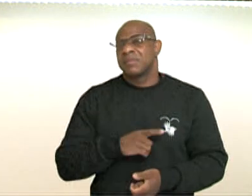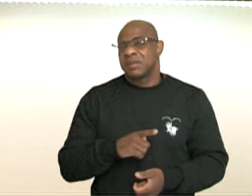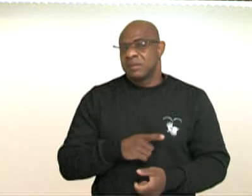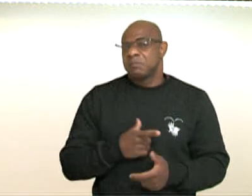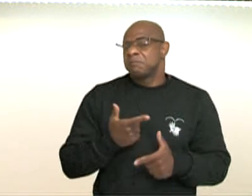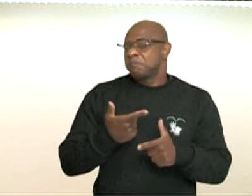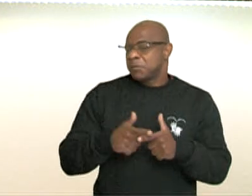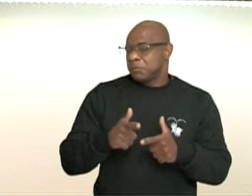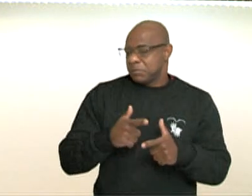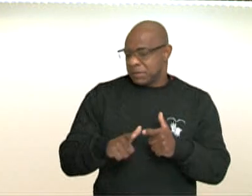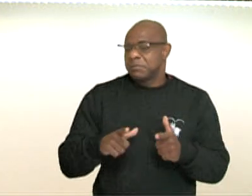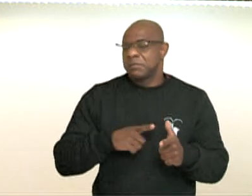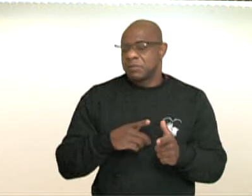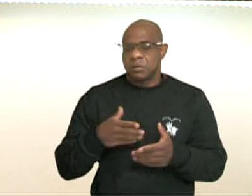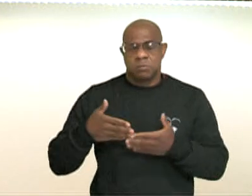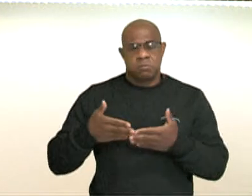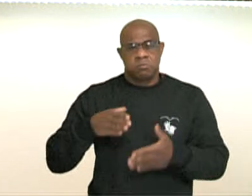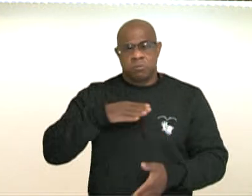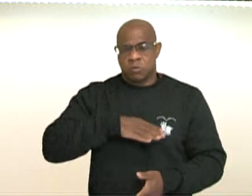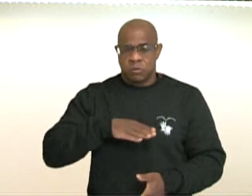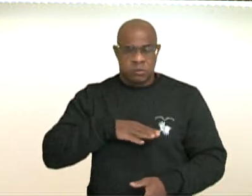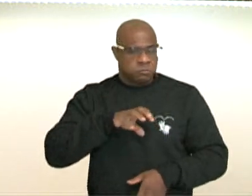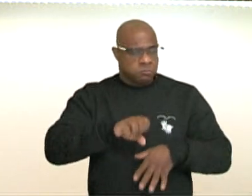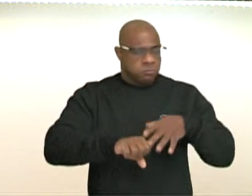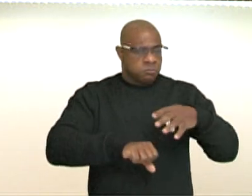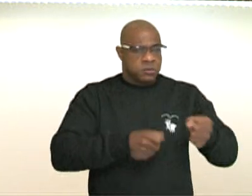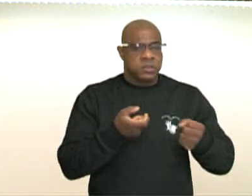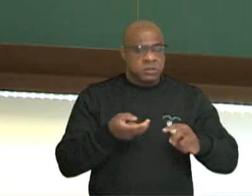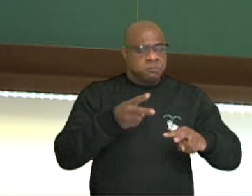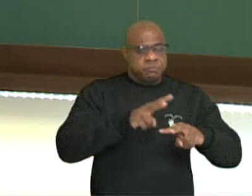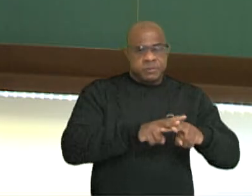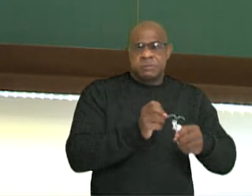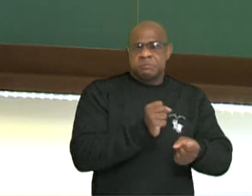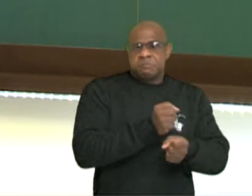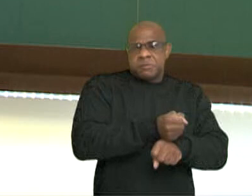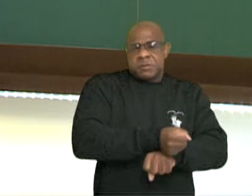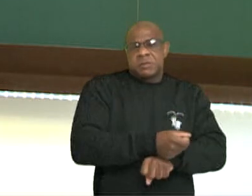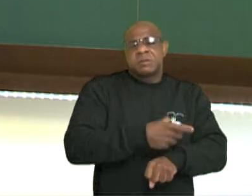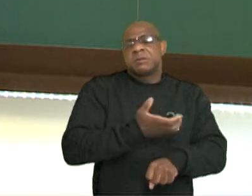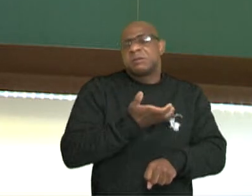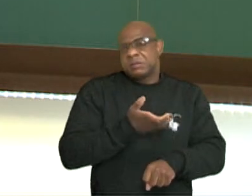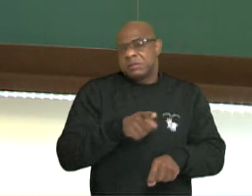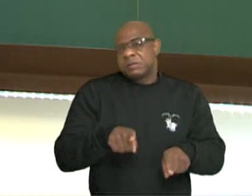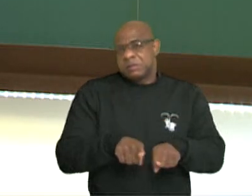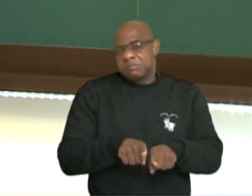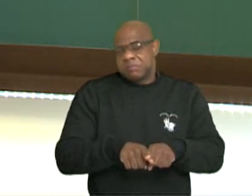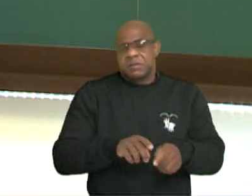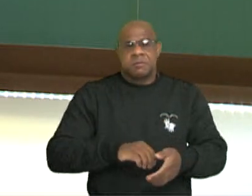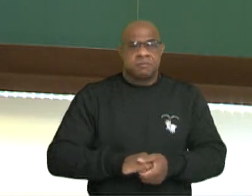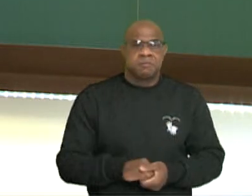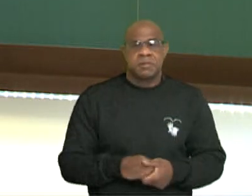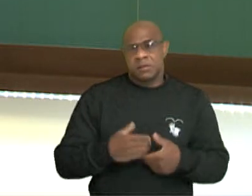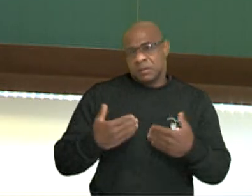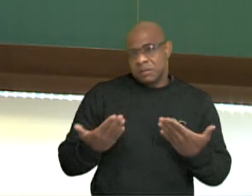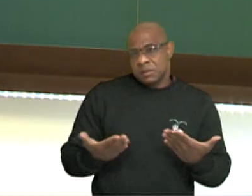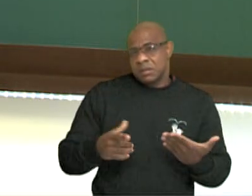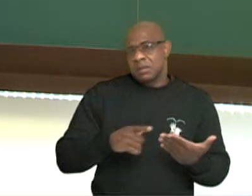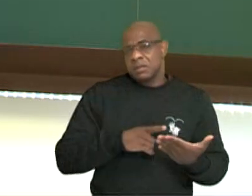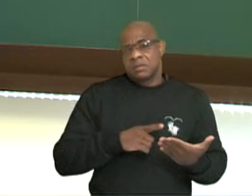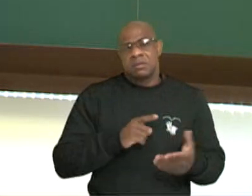indígena com os portugueses indo colonizar aqui. Escravidão não está descartada também. Se coloca muito que